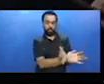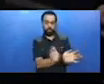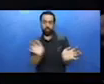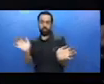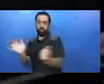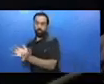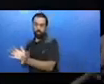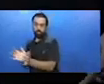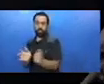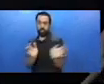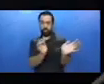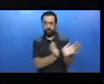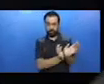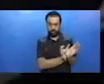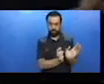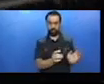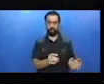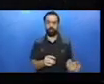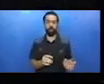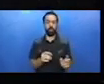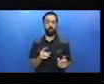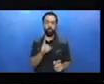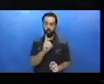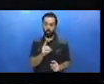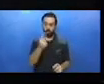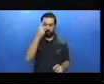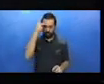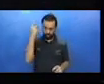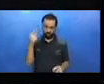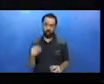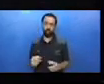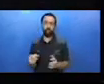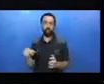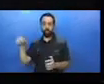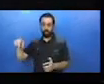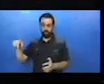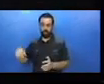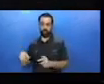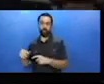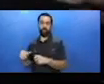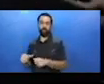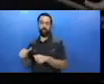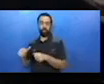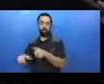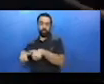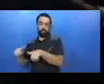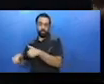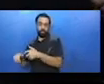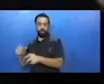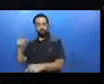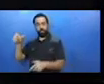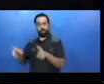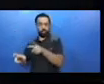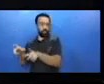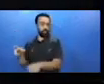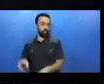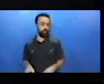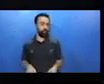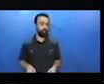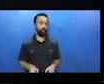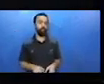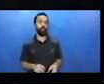ver logo logo como que ela funciona. Esses estilos eles têm regras próprias, então esses estilos são jeitos diferentes de